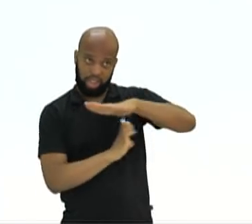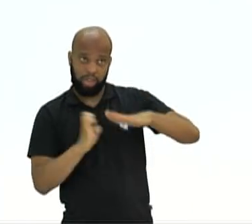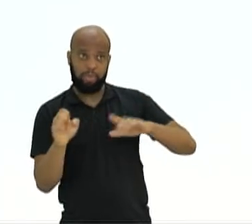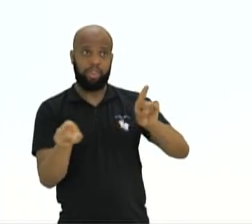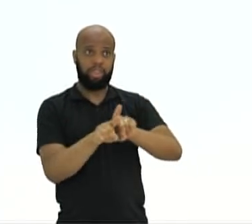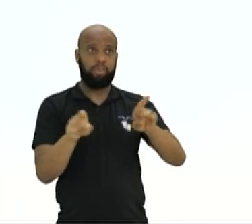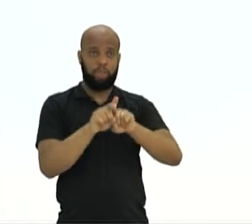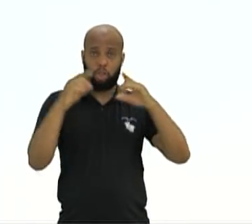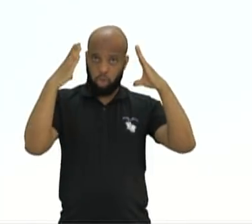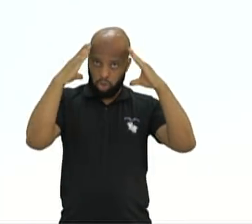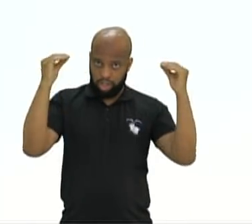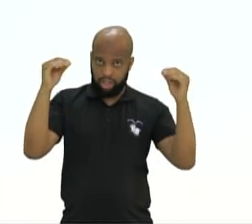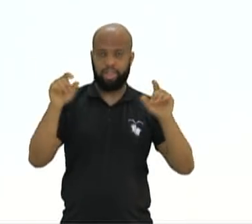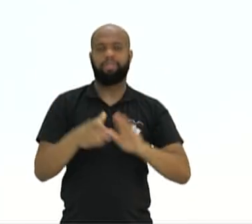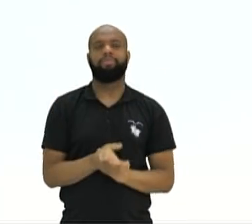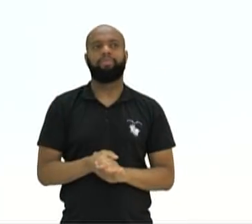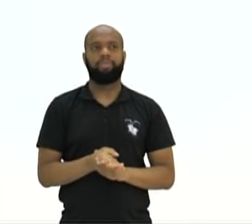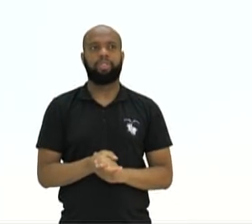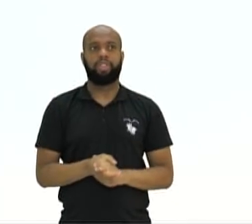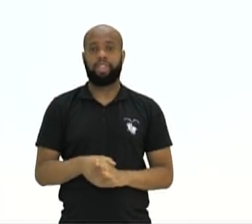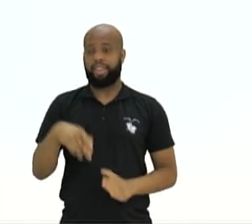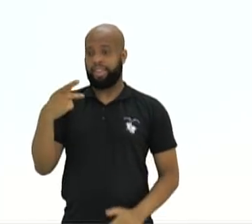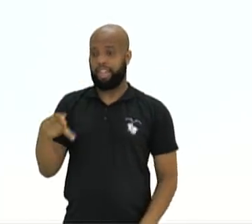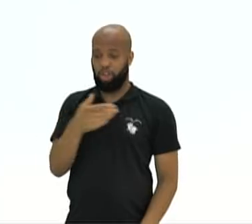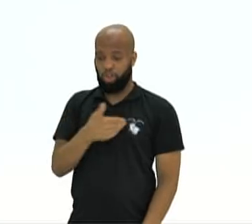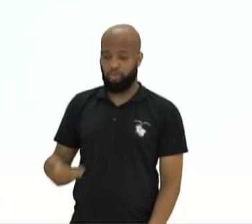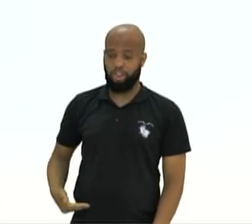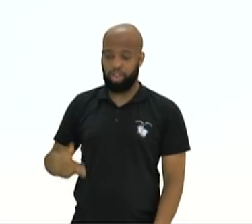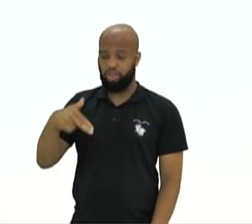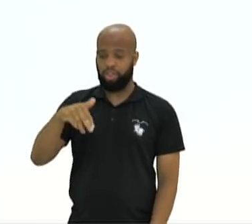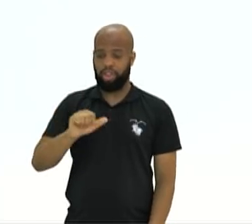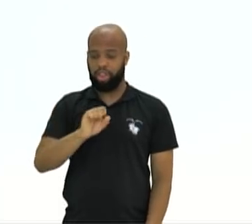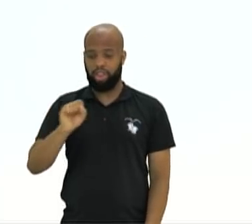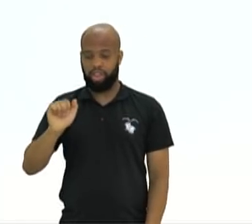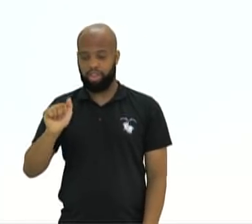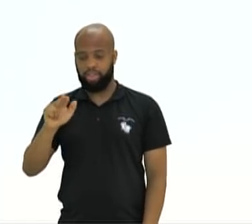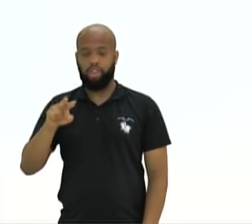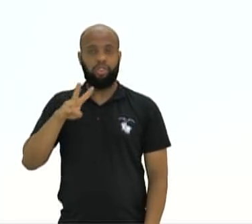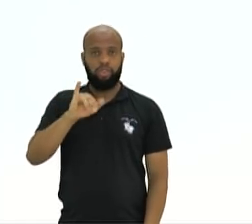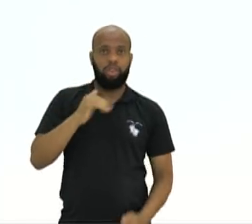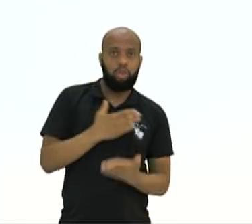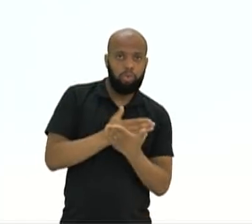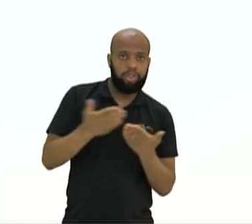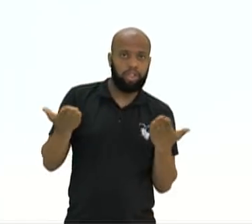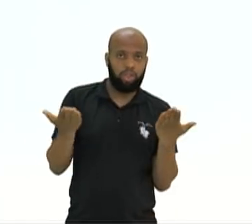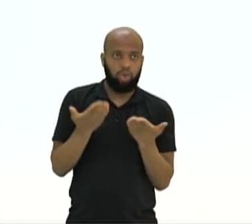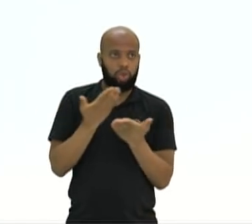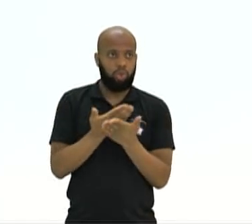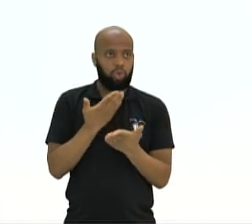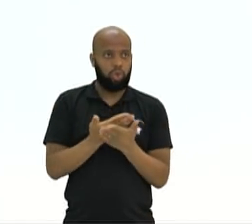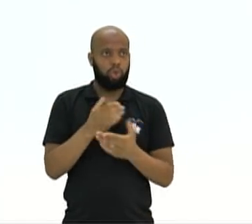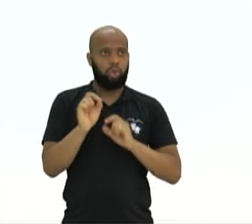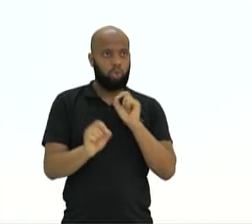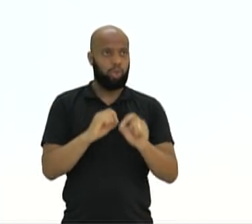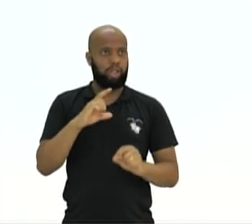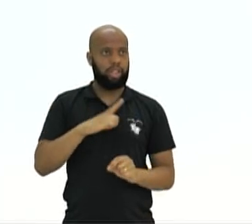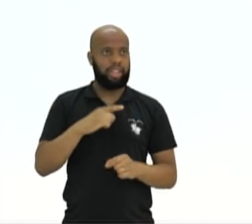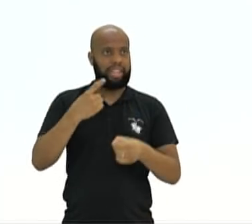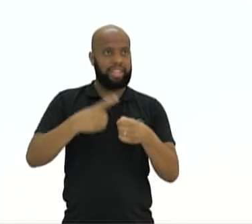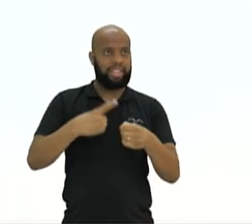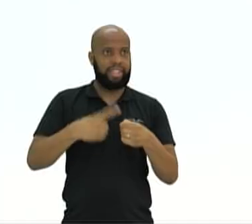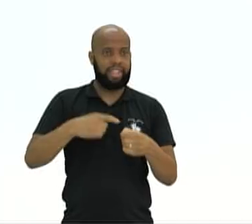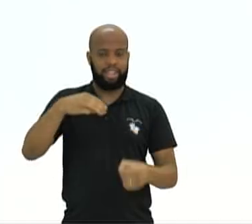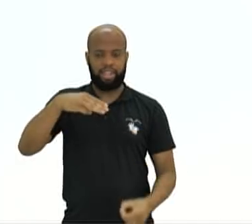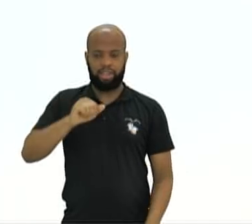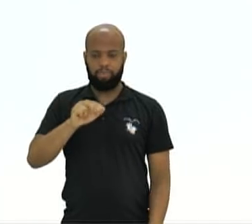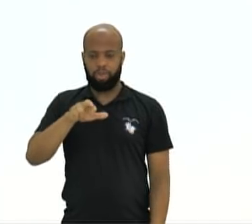outro. Nassau, no Brasil holandês, aula 50. Nós vamos começar, então, estudando aqui. Cidade de Maurícia. Quem foi esse